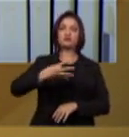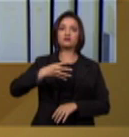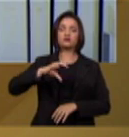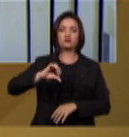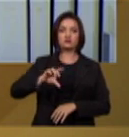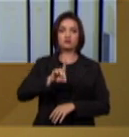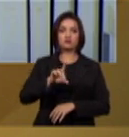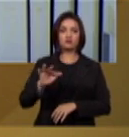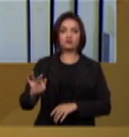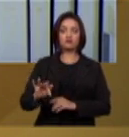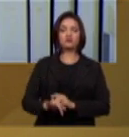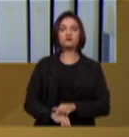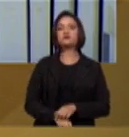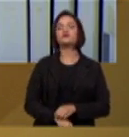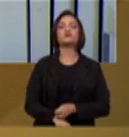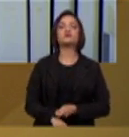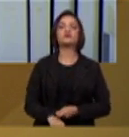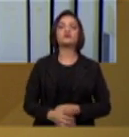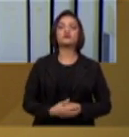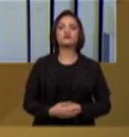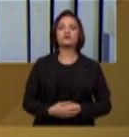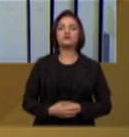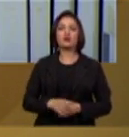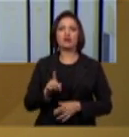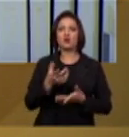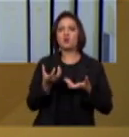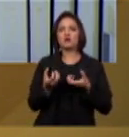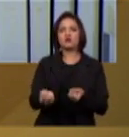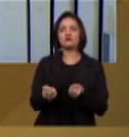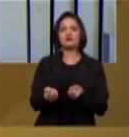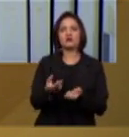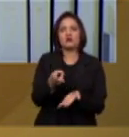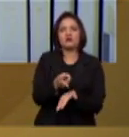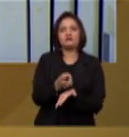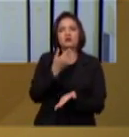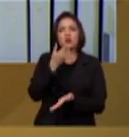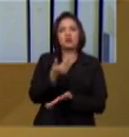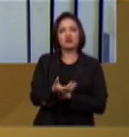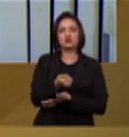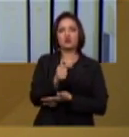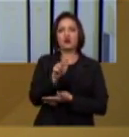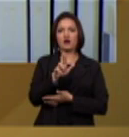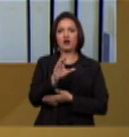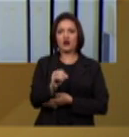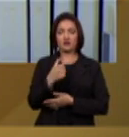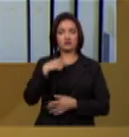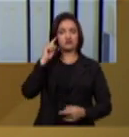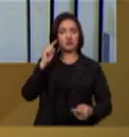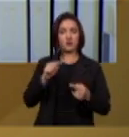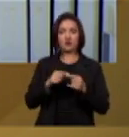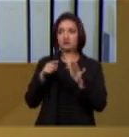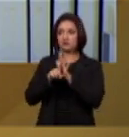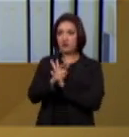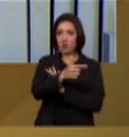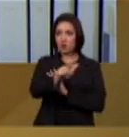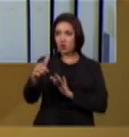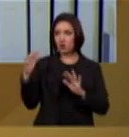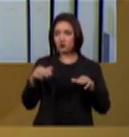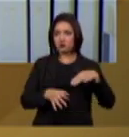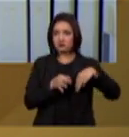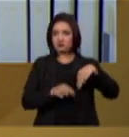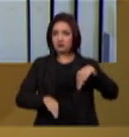768.949 do Distrito Federal. Vossa Excelência está negando provimento ao agravo. Eu também me ponho de acordo, pergunto se há alguma